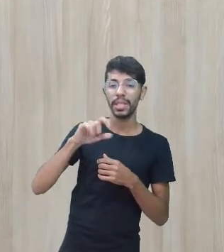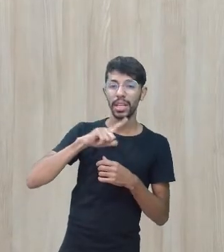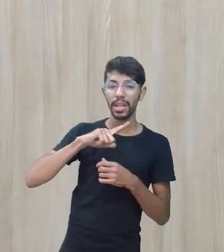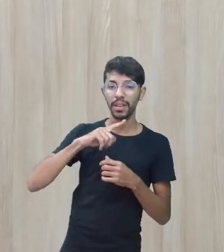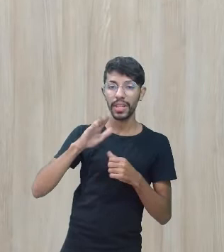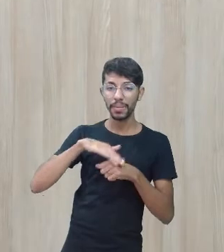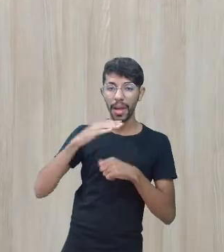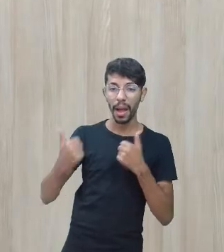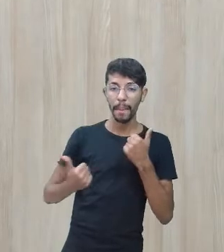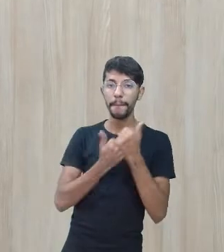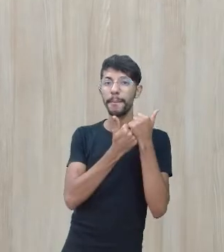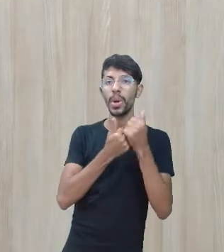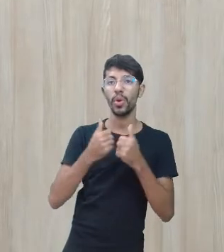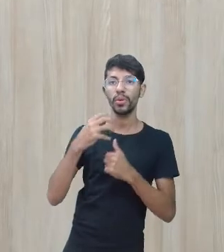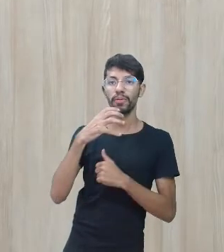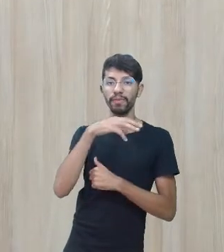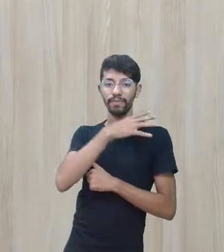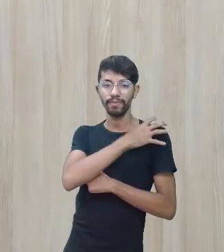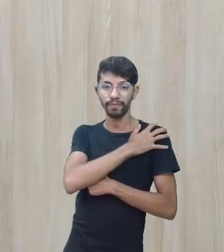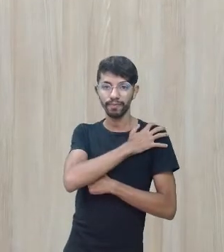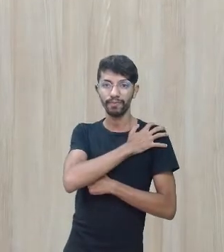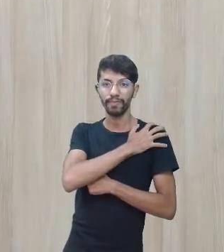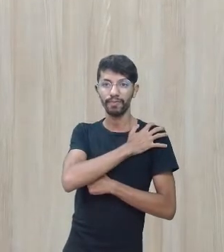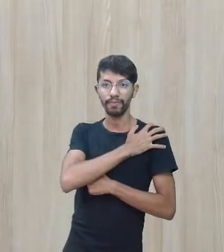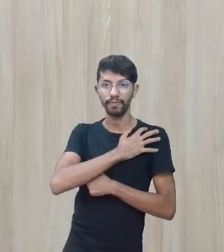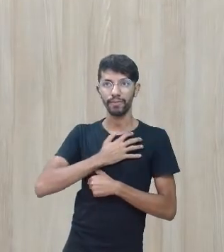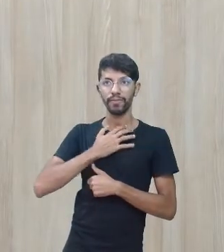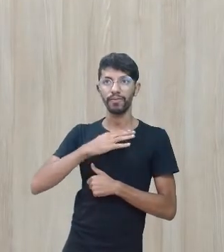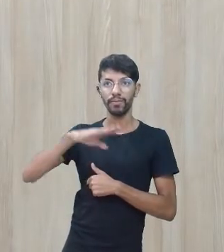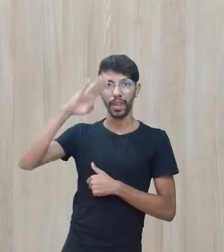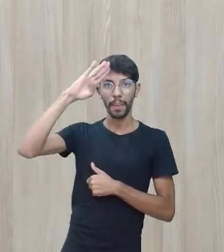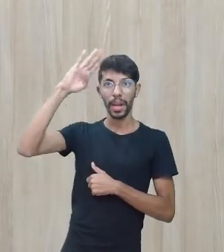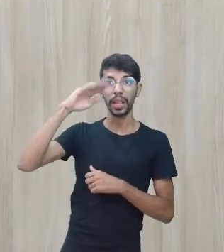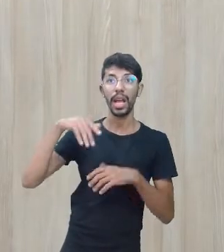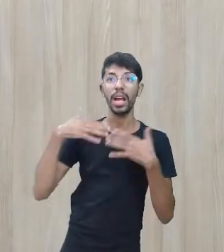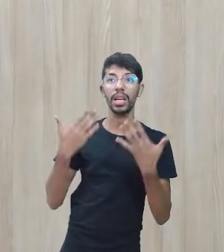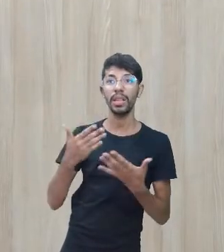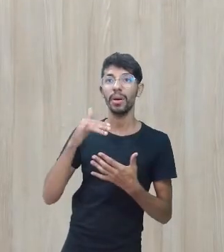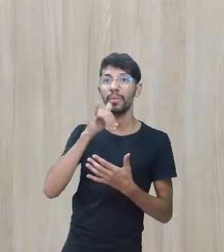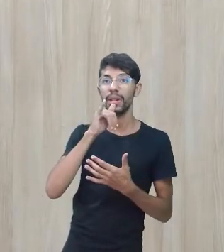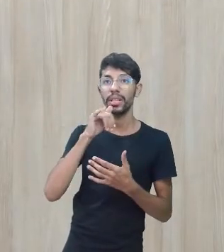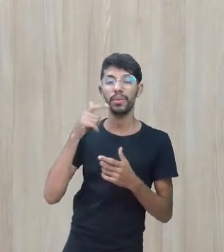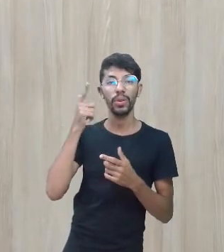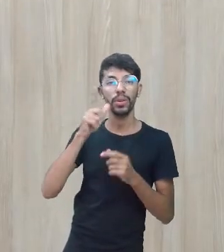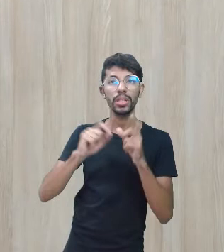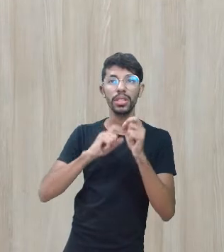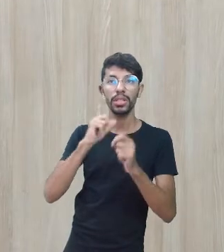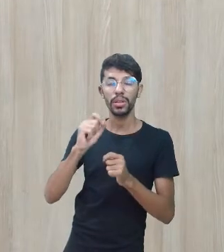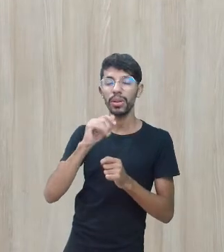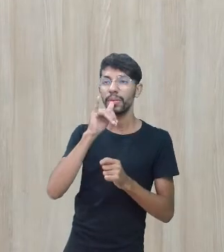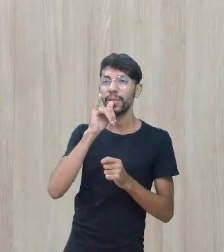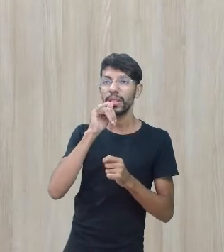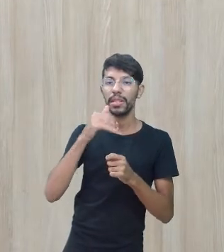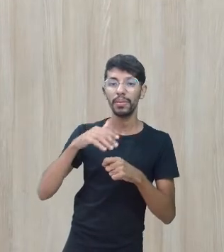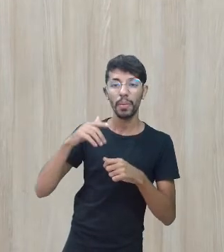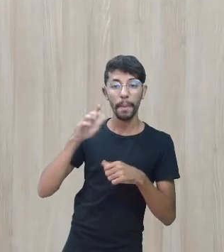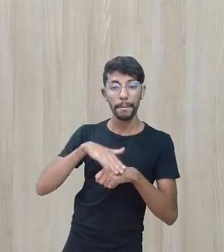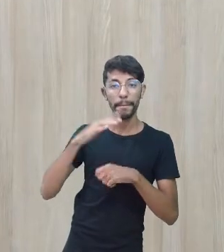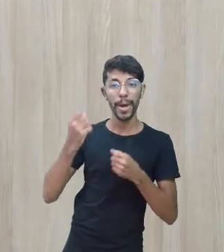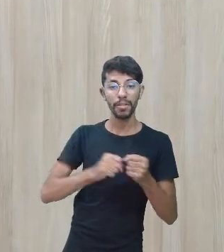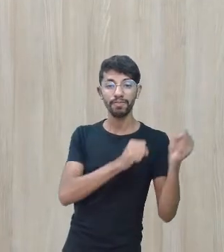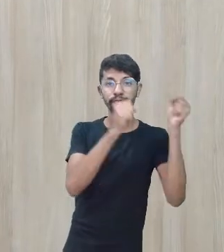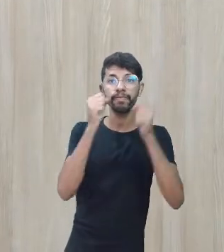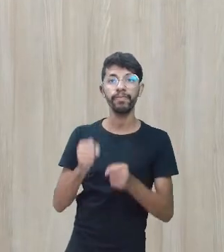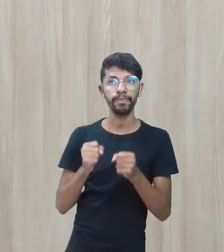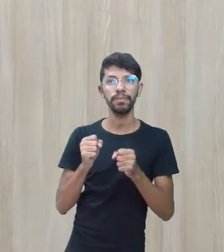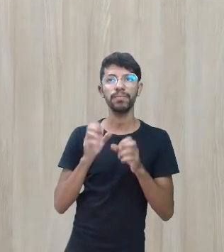Olha, ao longo da história, o processo de expansionismo territorial, de conquista, deu muito poder ao exército. Principalmente a um setor,